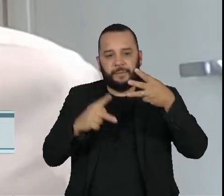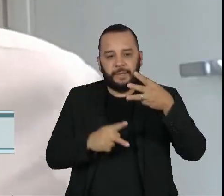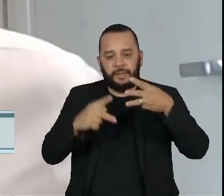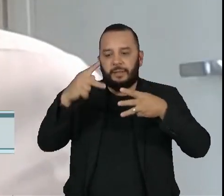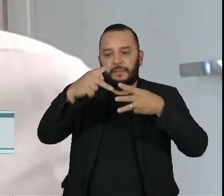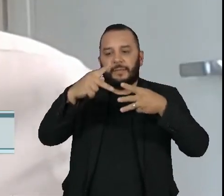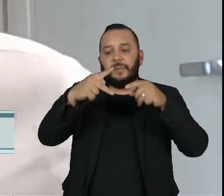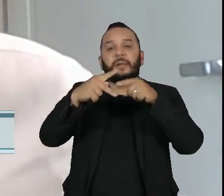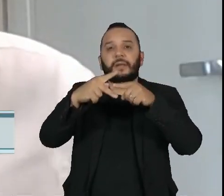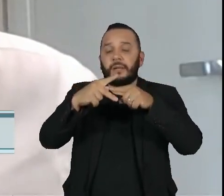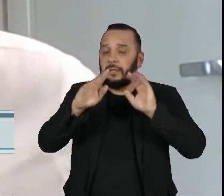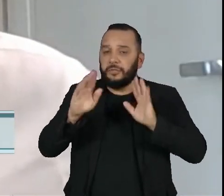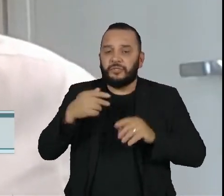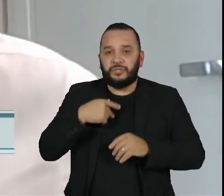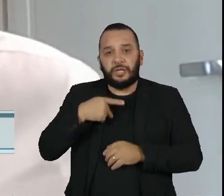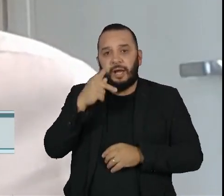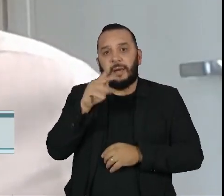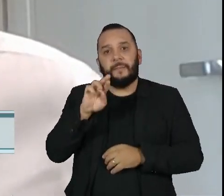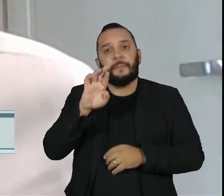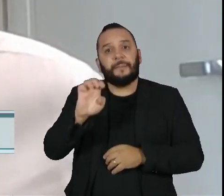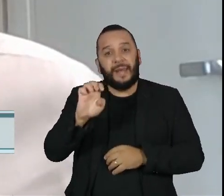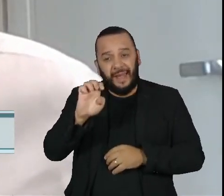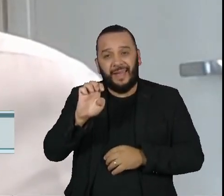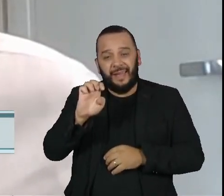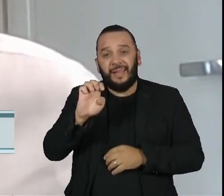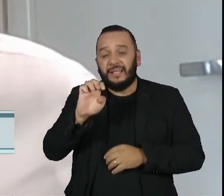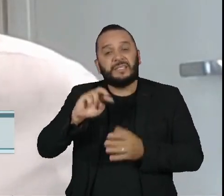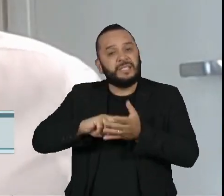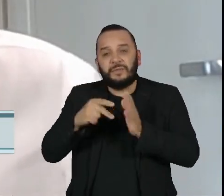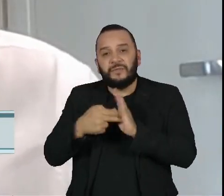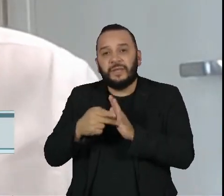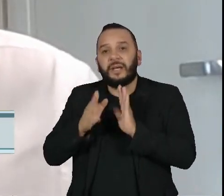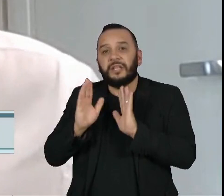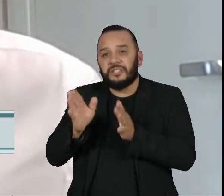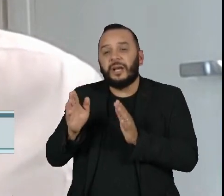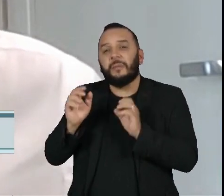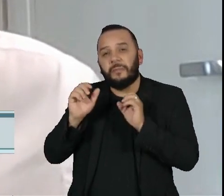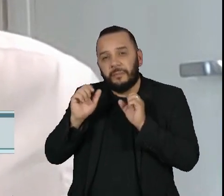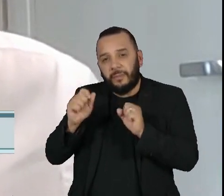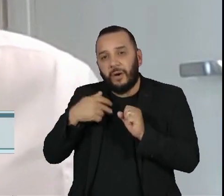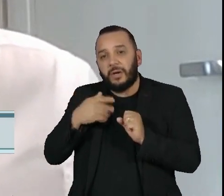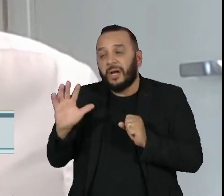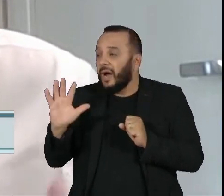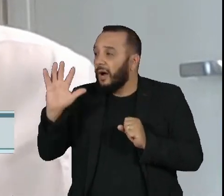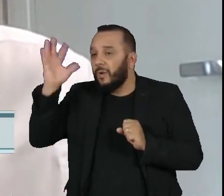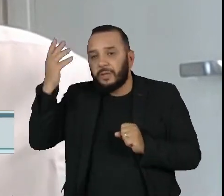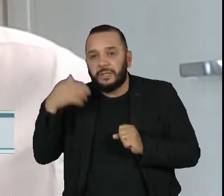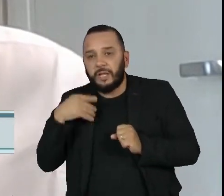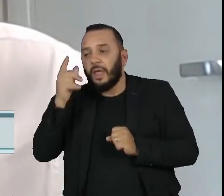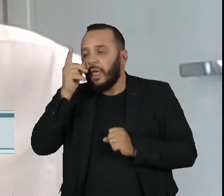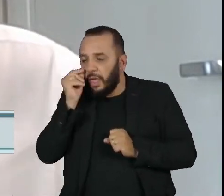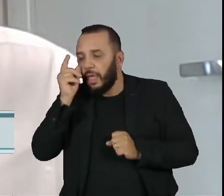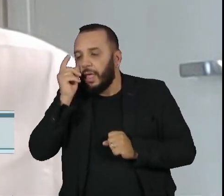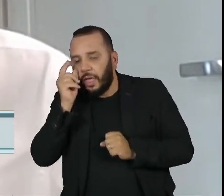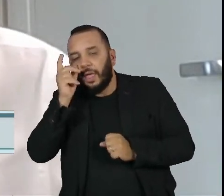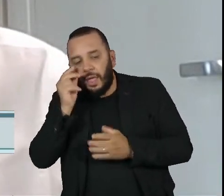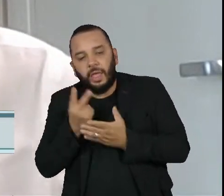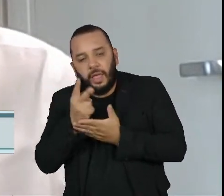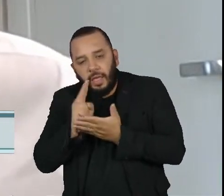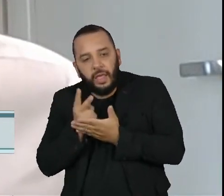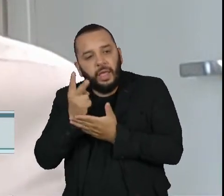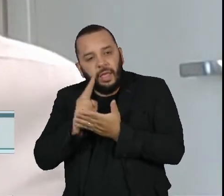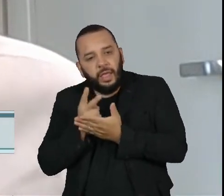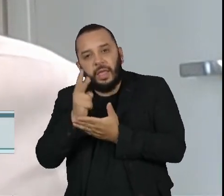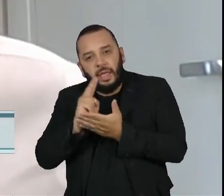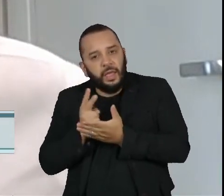fatores predisponentes. Existem pessoas que são mais predispostas à insônia. Isso não torna ninguém insônia, mas existe uma predisposição, como existem pessoas mais